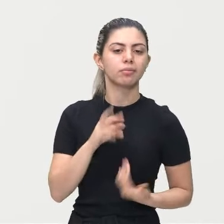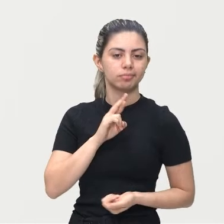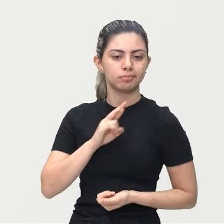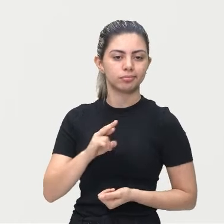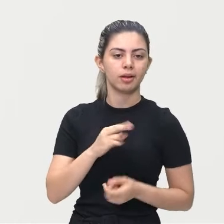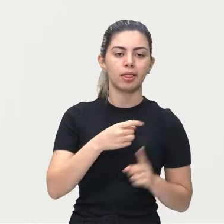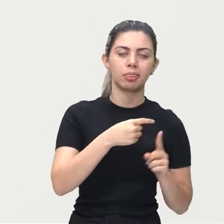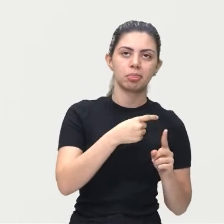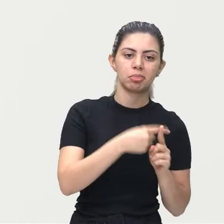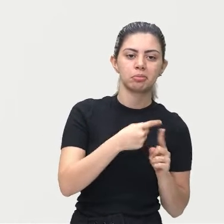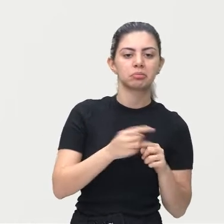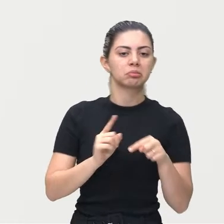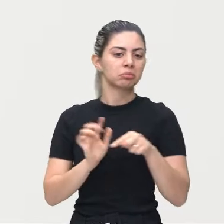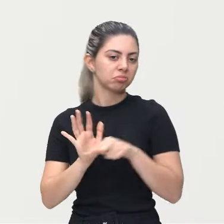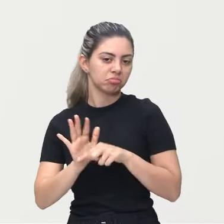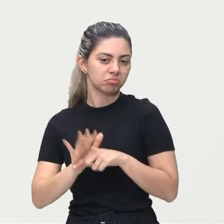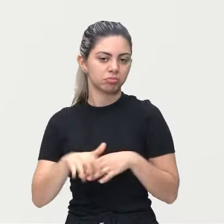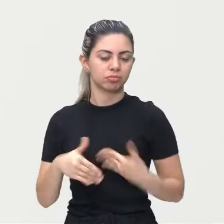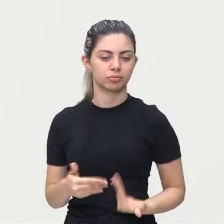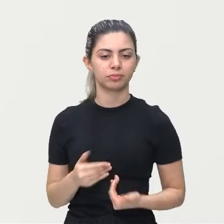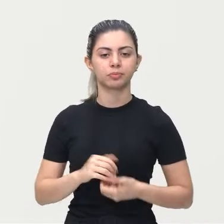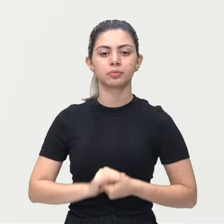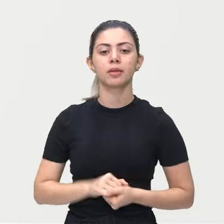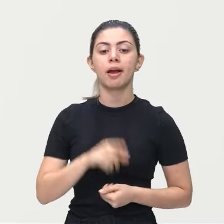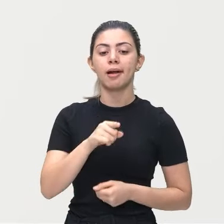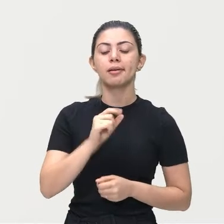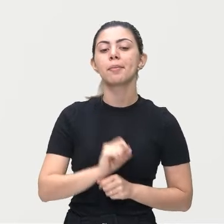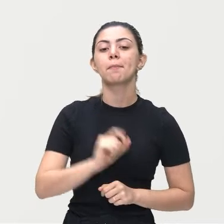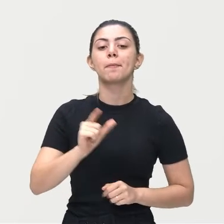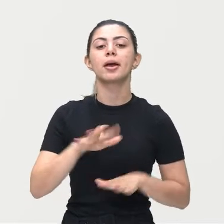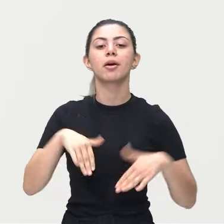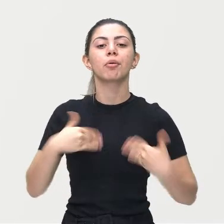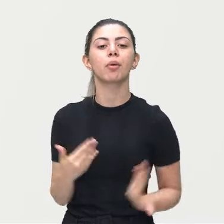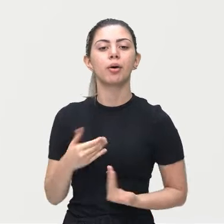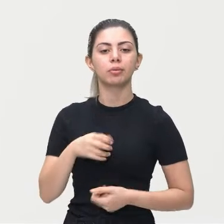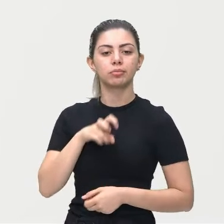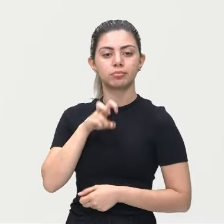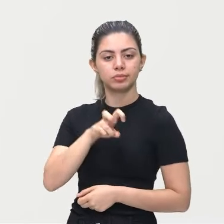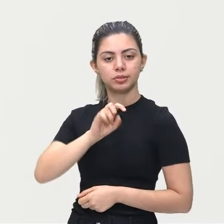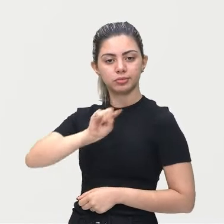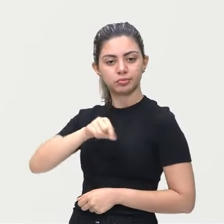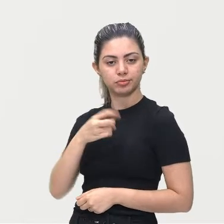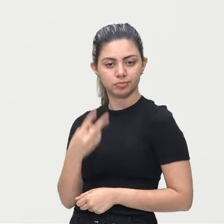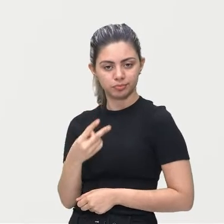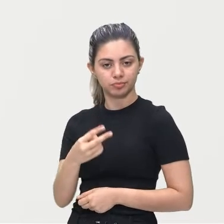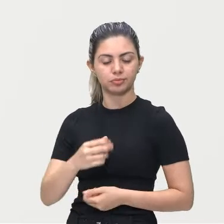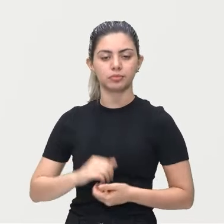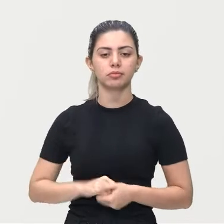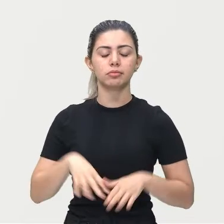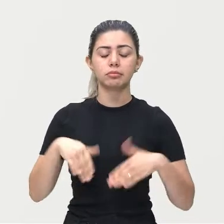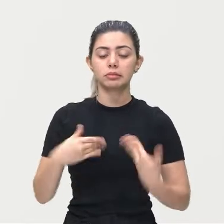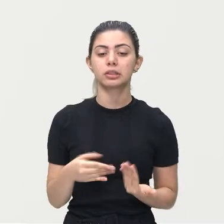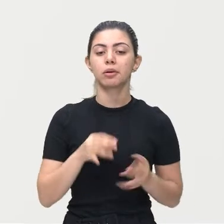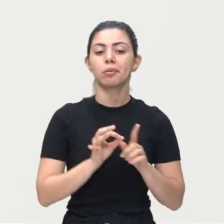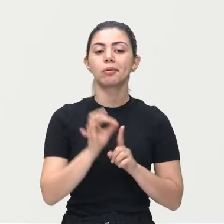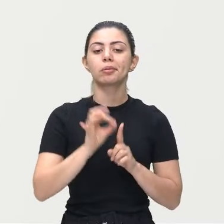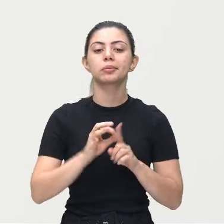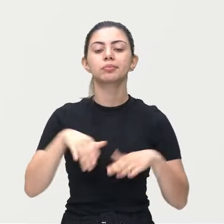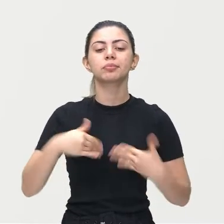em módulo. Portanto, o maior aqui é do 5,2. Portanto, a nossa temperatura então